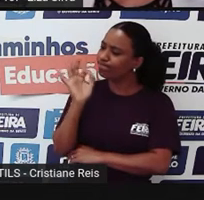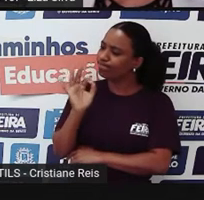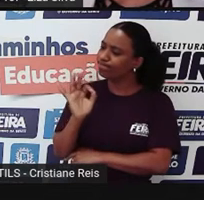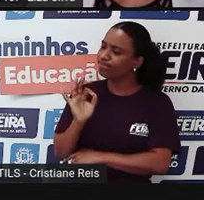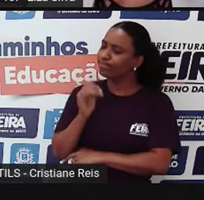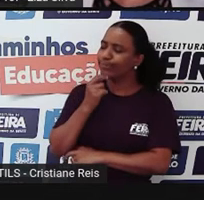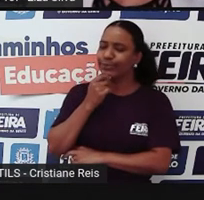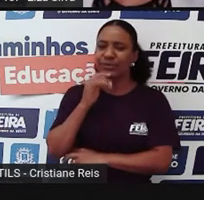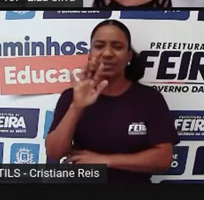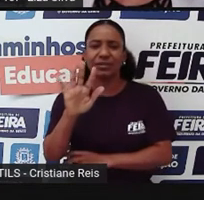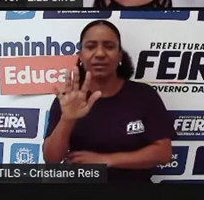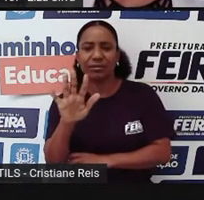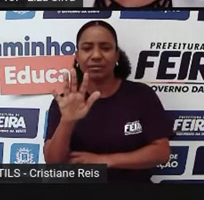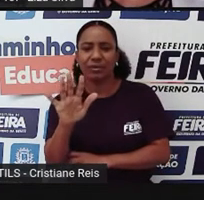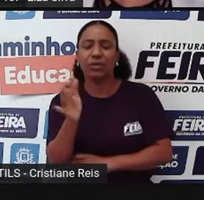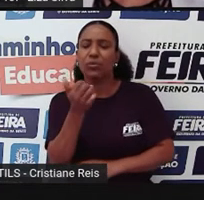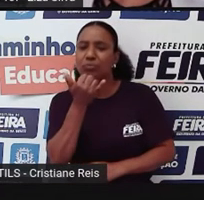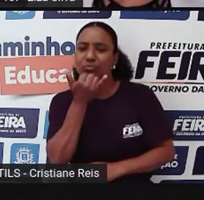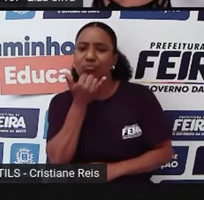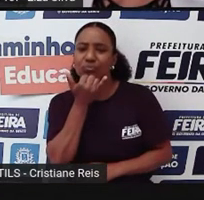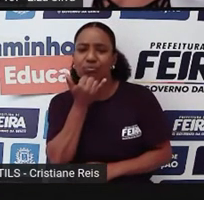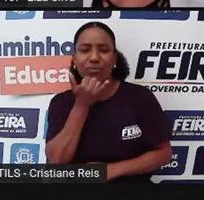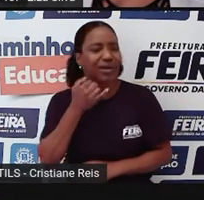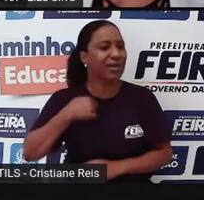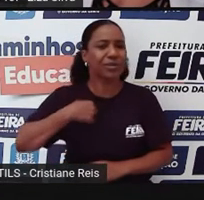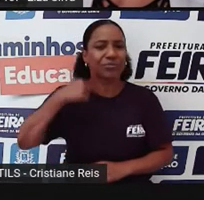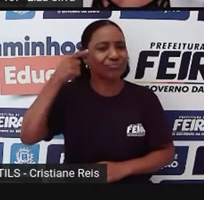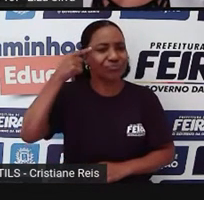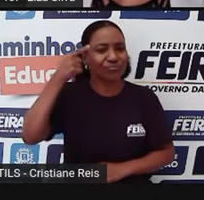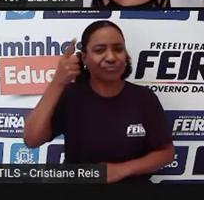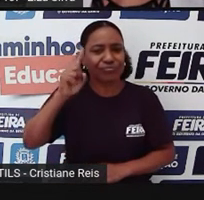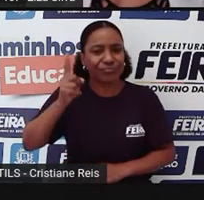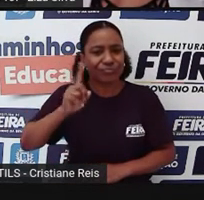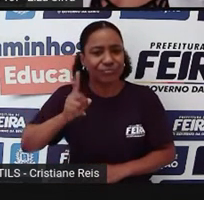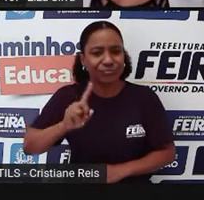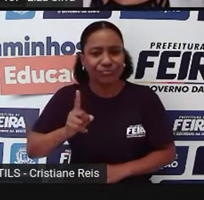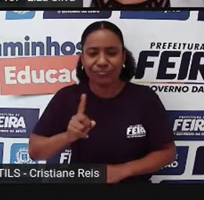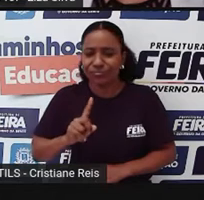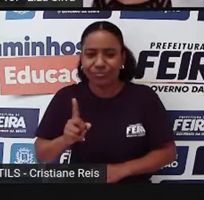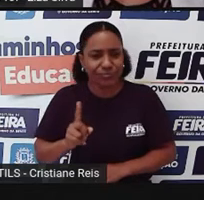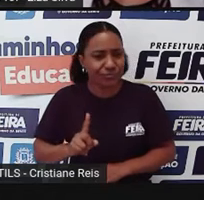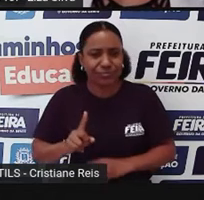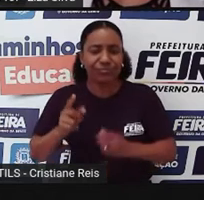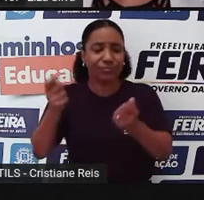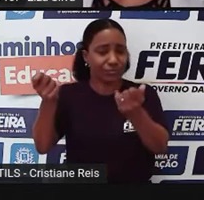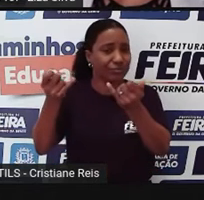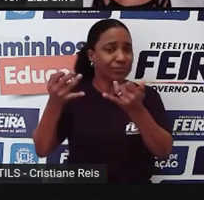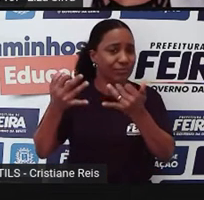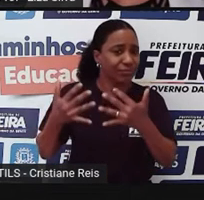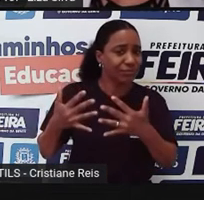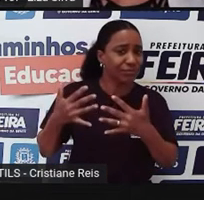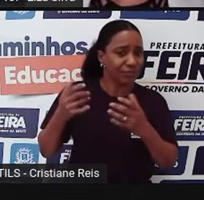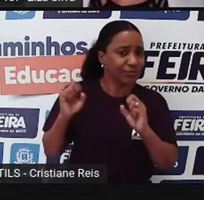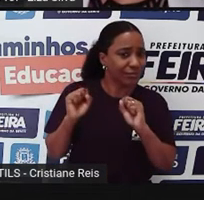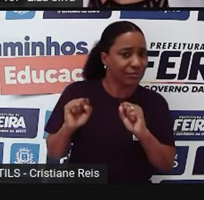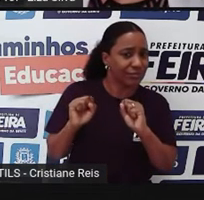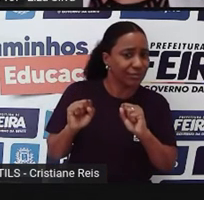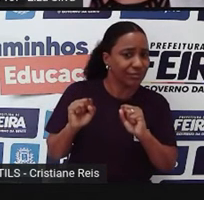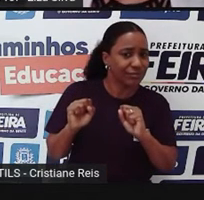essa expressão aí Sorry I don't understand desculpe eu não entendo